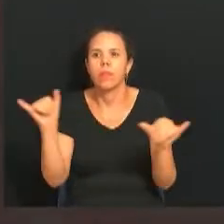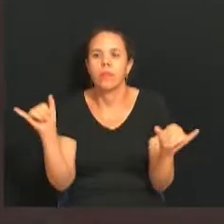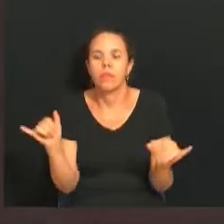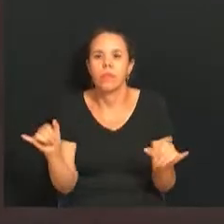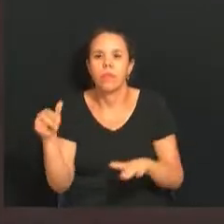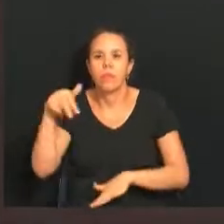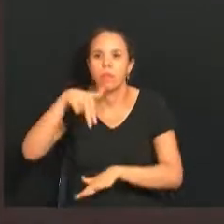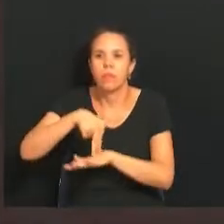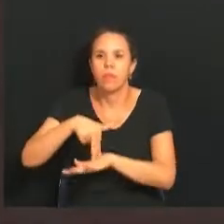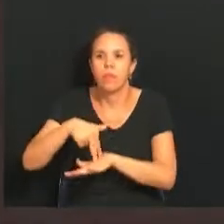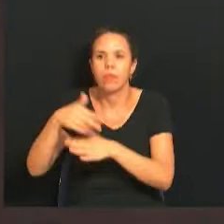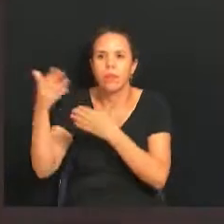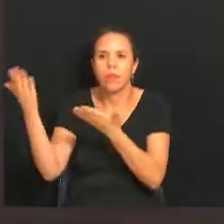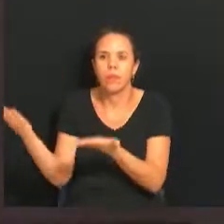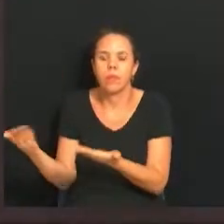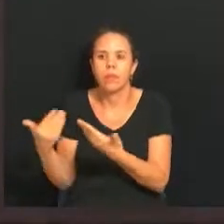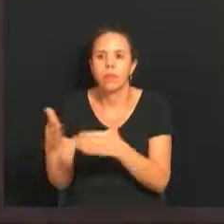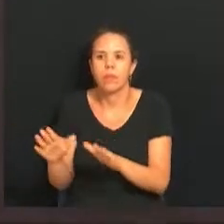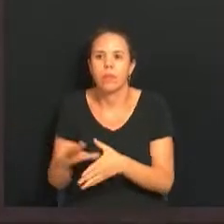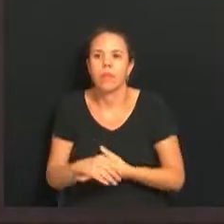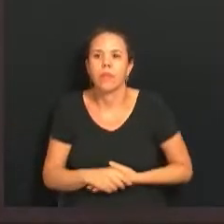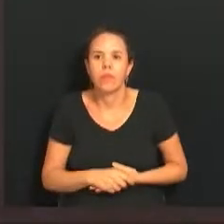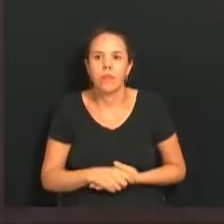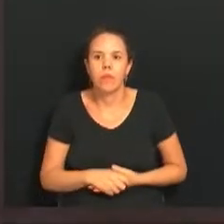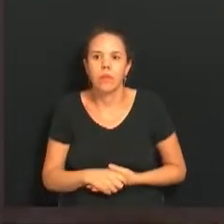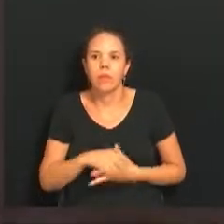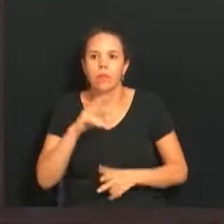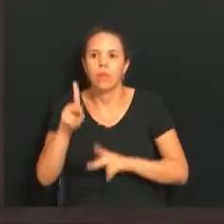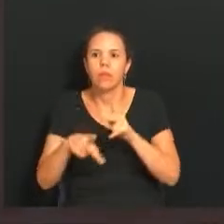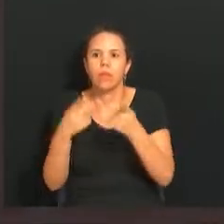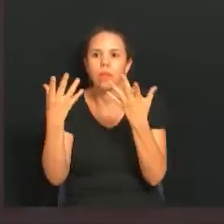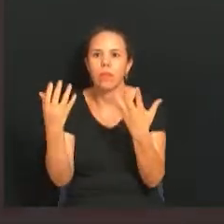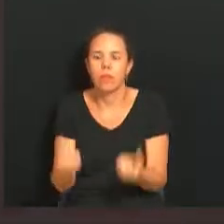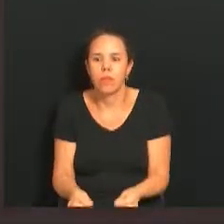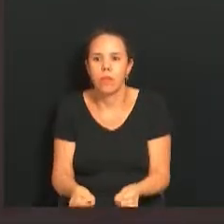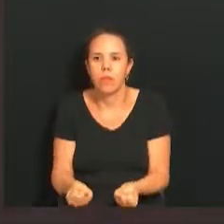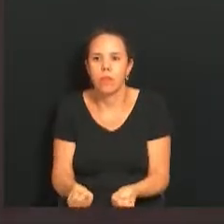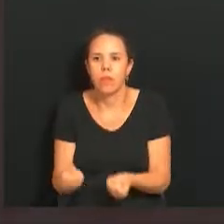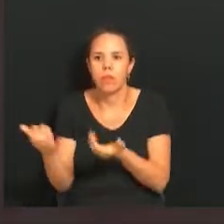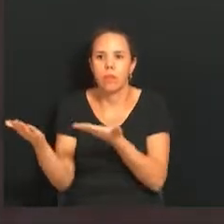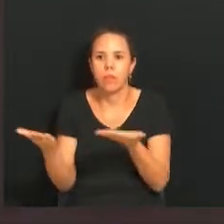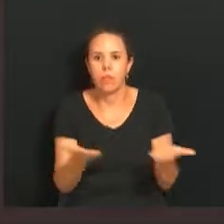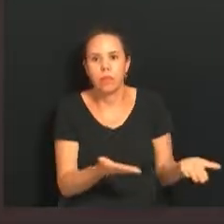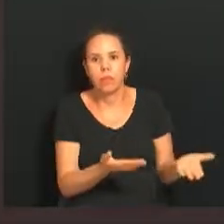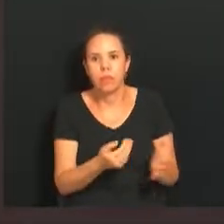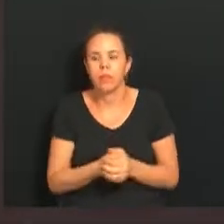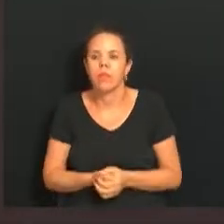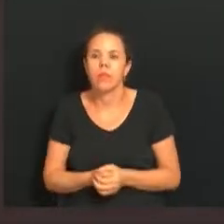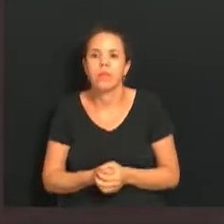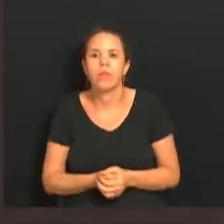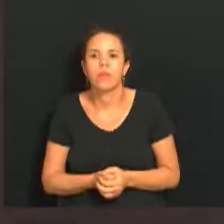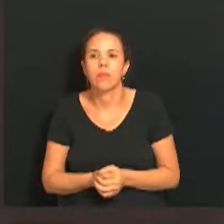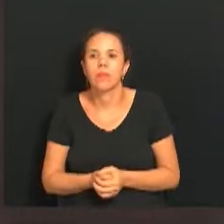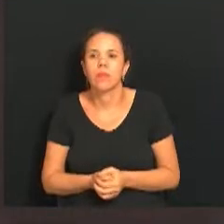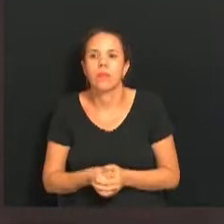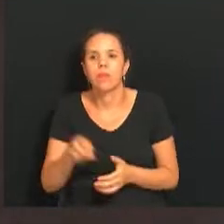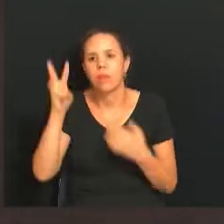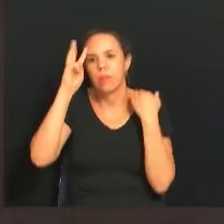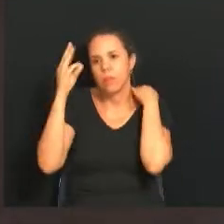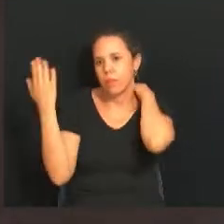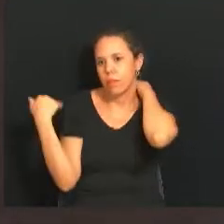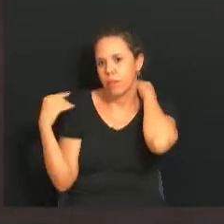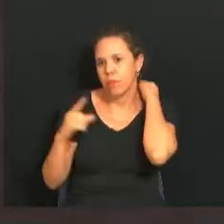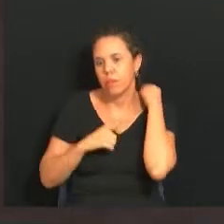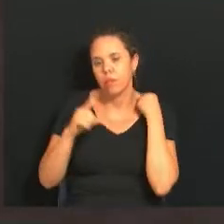naquele palco e lança a campanha, o povo abraça, sabe? O povo vem com a gente, sabe? Inclusive na terça-feira vai ter o